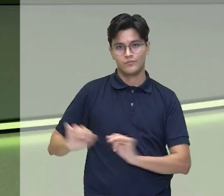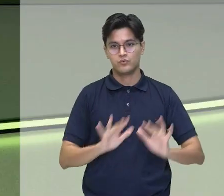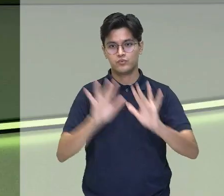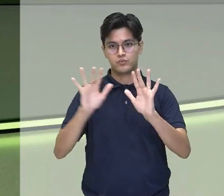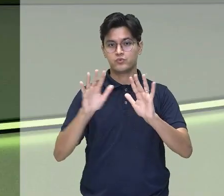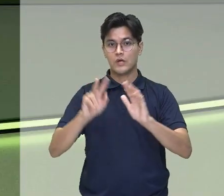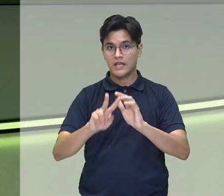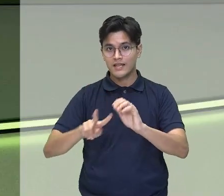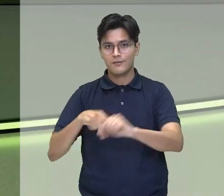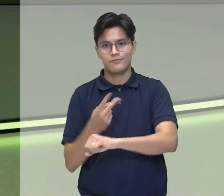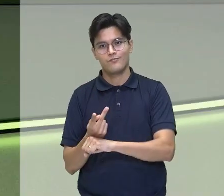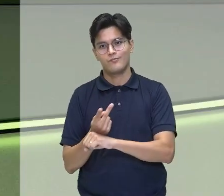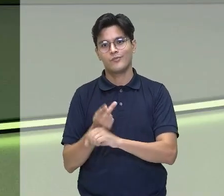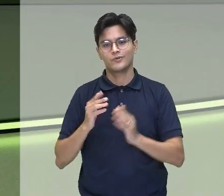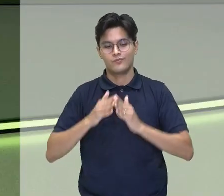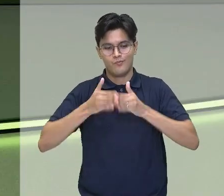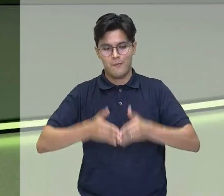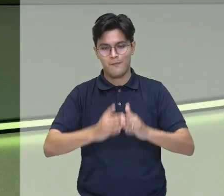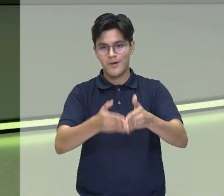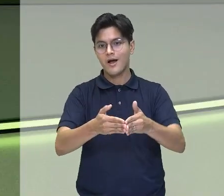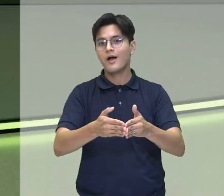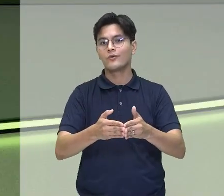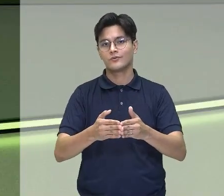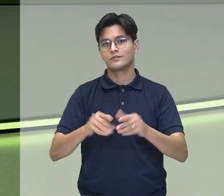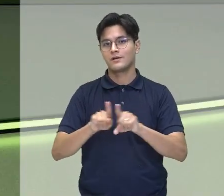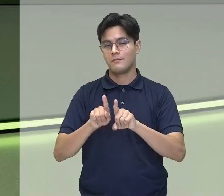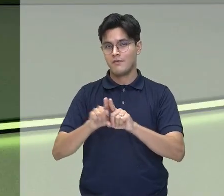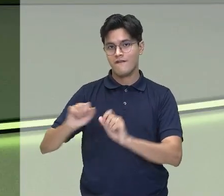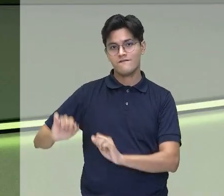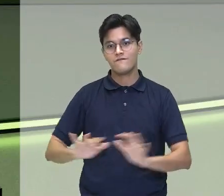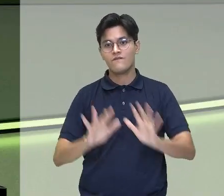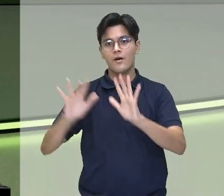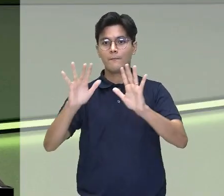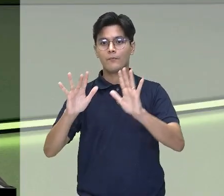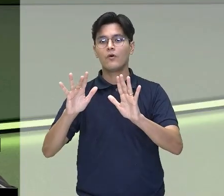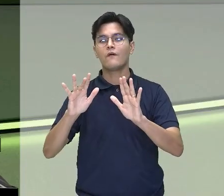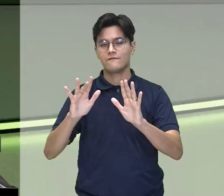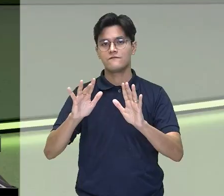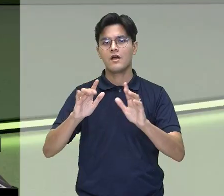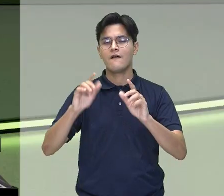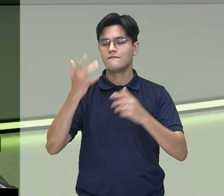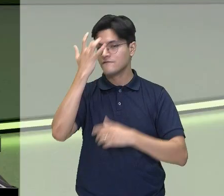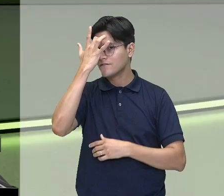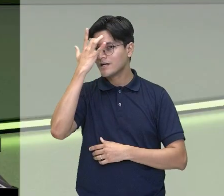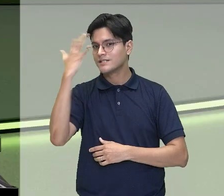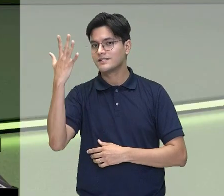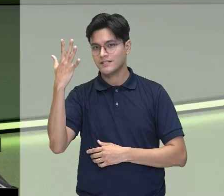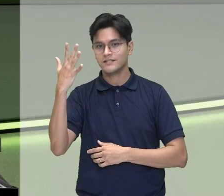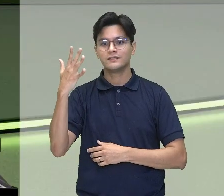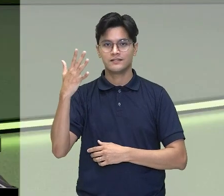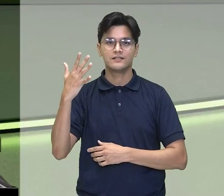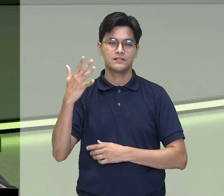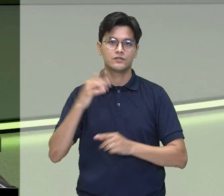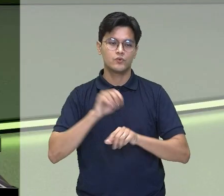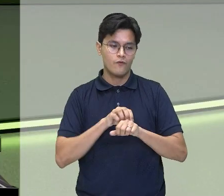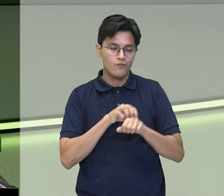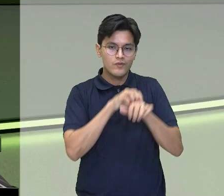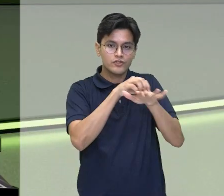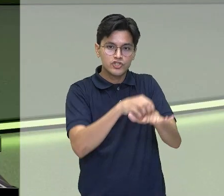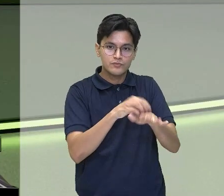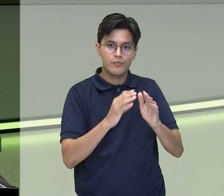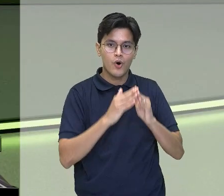vapor, que encurtaram distâncias, facilitando o comércio e conectando regiões antes isoladas.